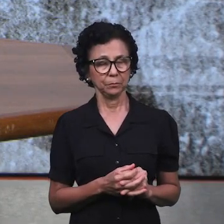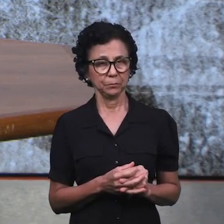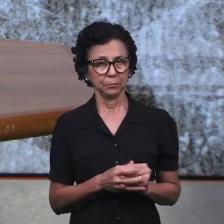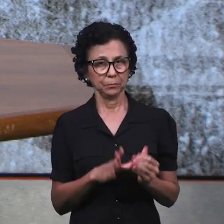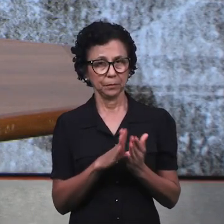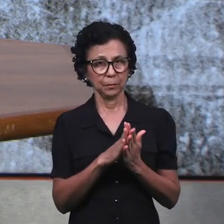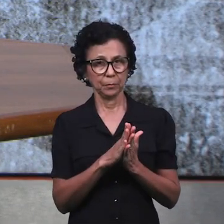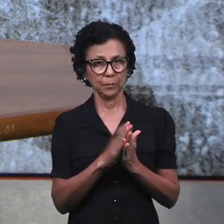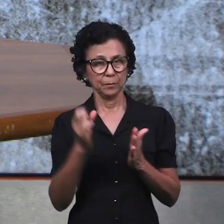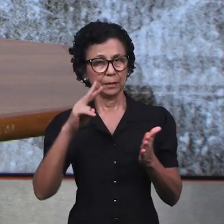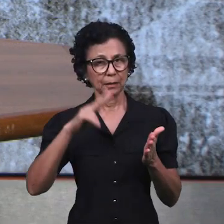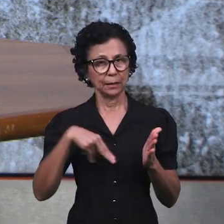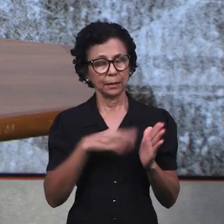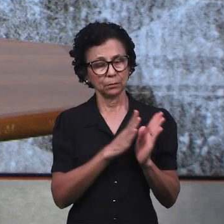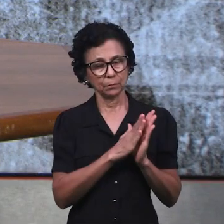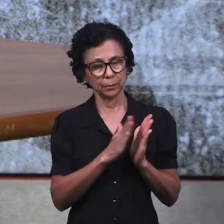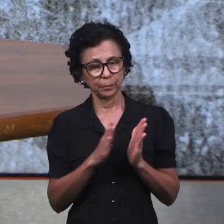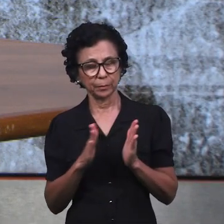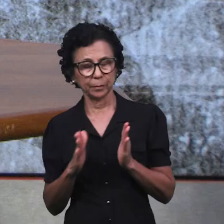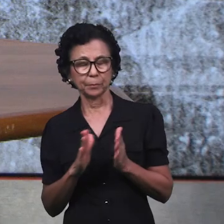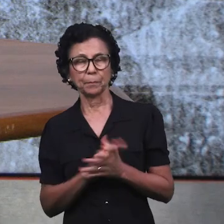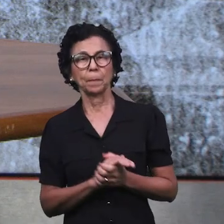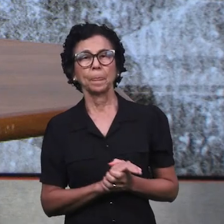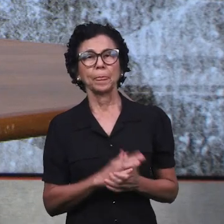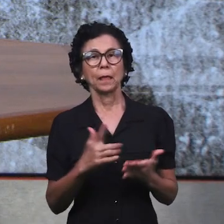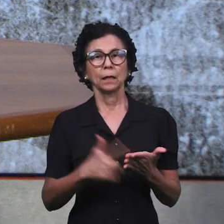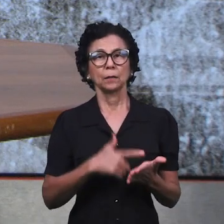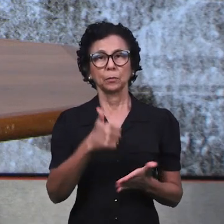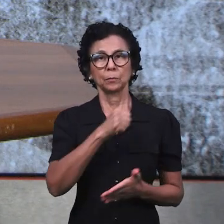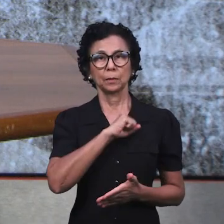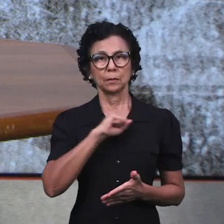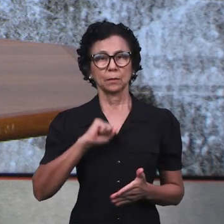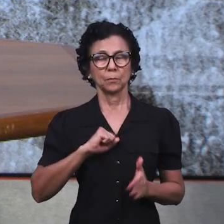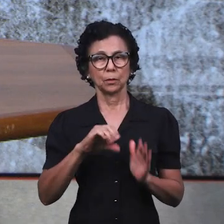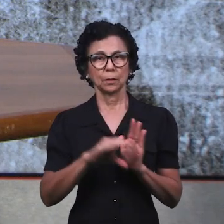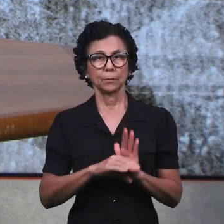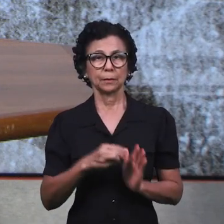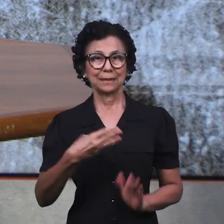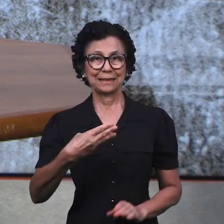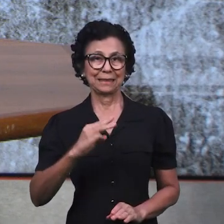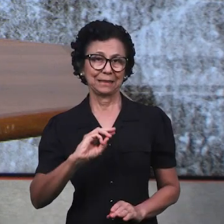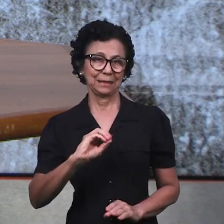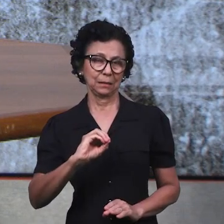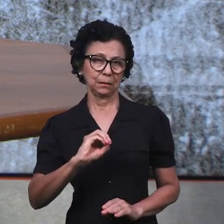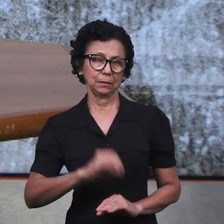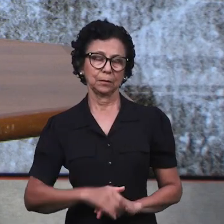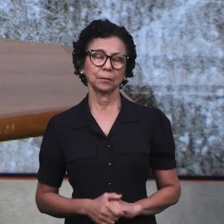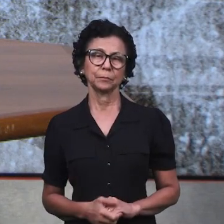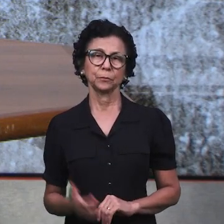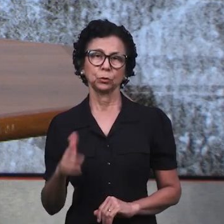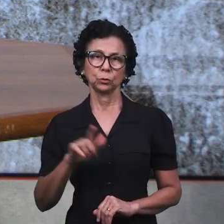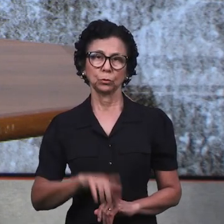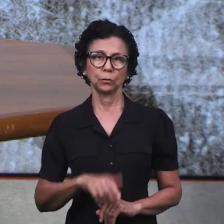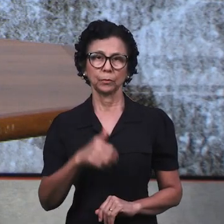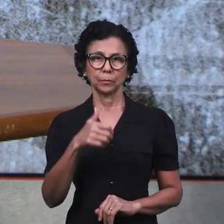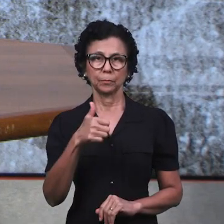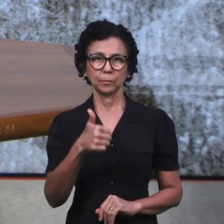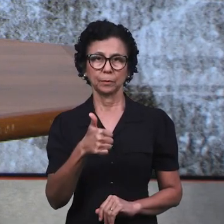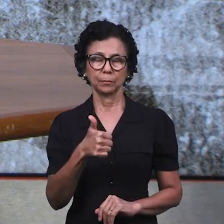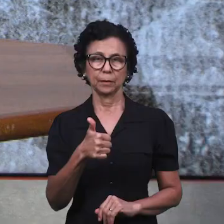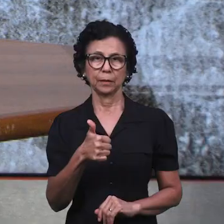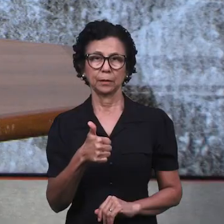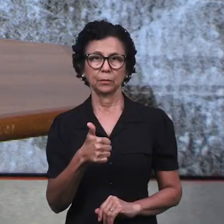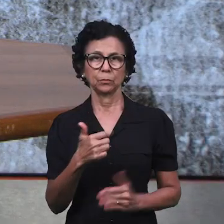Estamos em 1 Samuel e hoje vamos ler o capítulo 30. 1 Samuel, capítulo